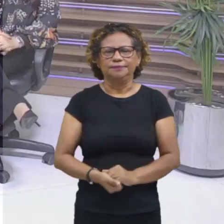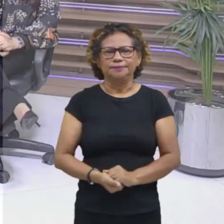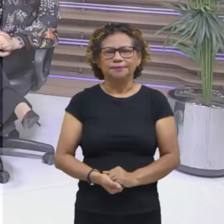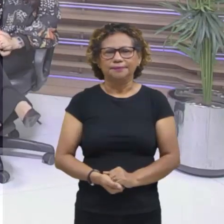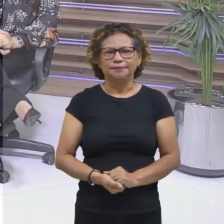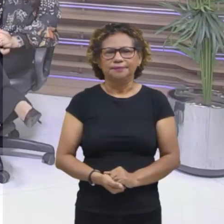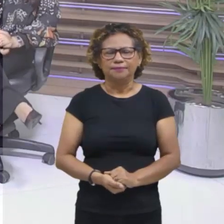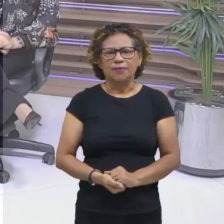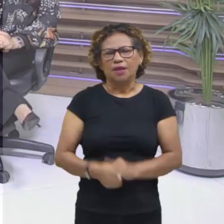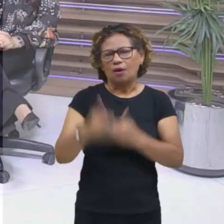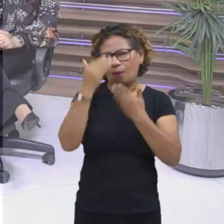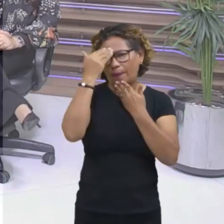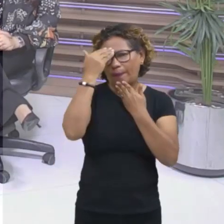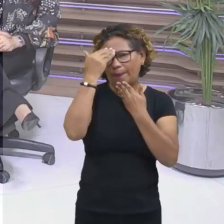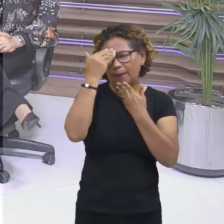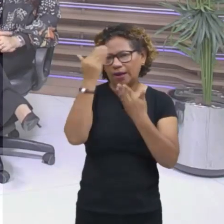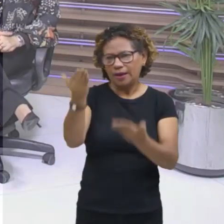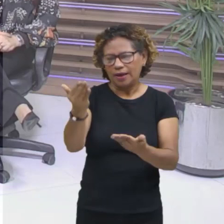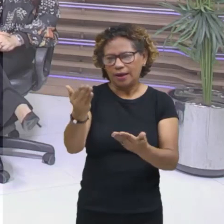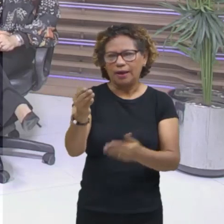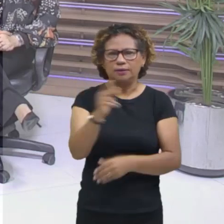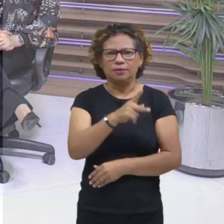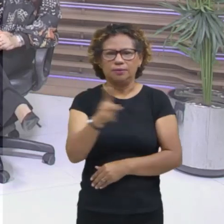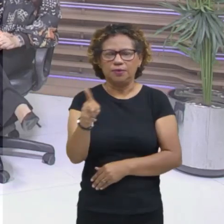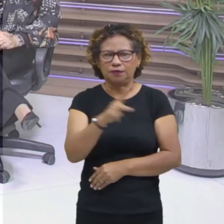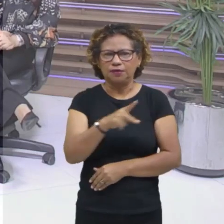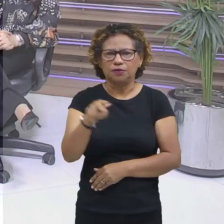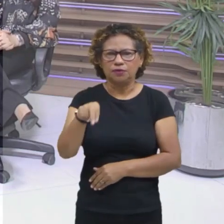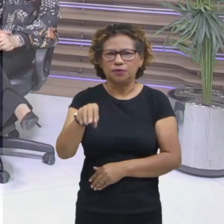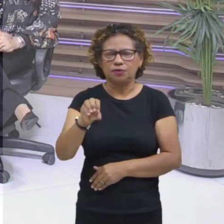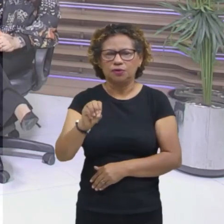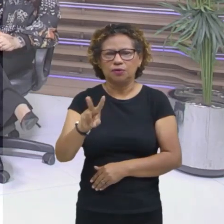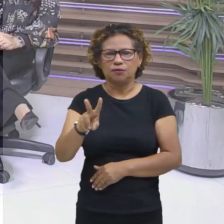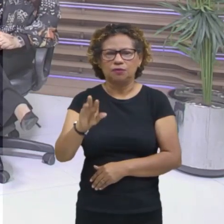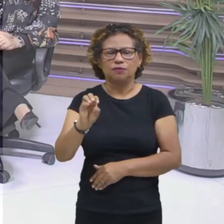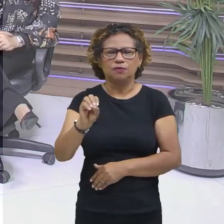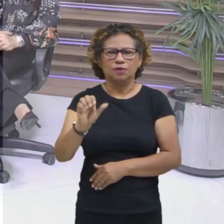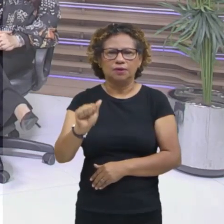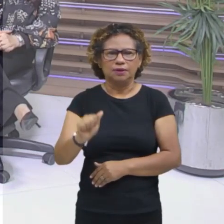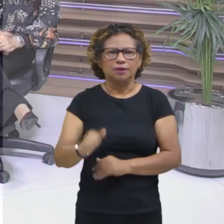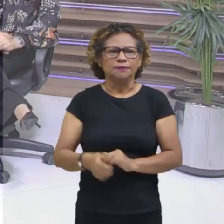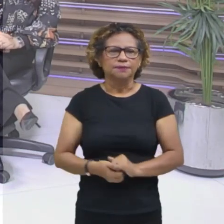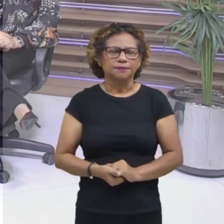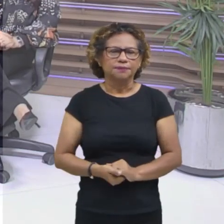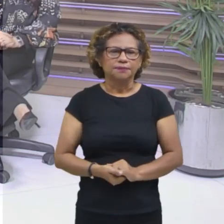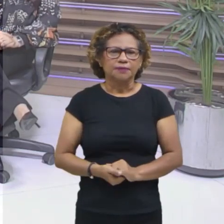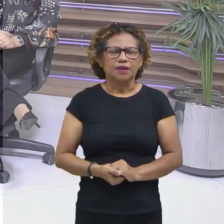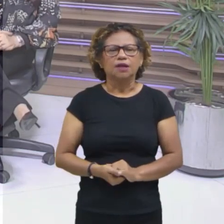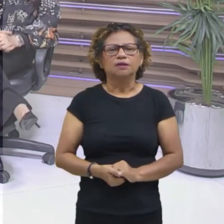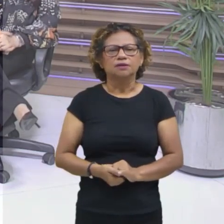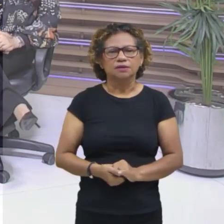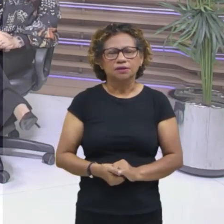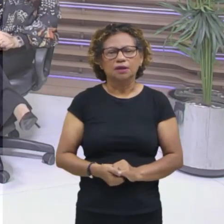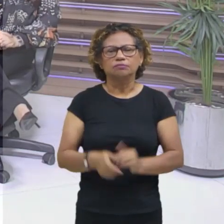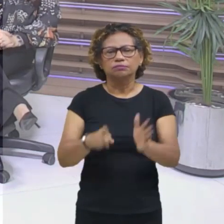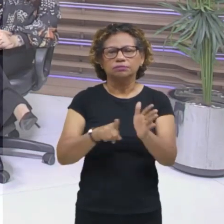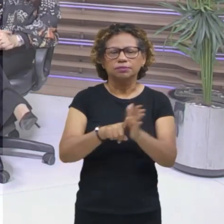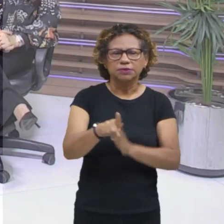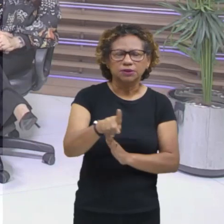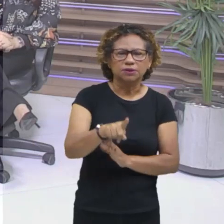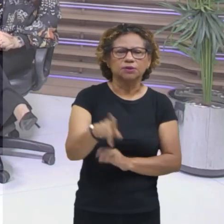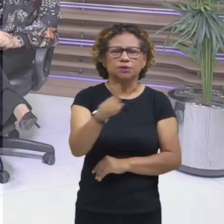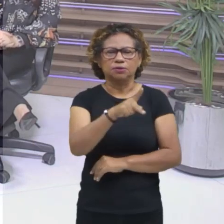Obrigada, professor Nova. Só para registrar aqui, nós recebemos as perguntas do professor Darlan Melo, de Manaus, da Escola Solon de